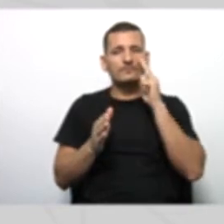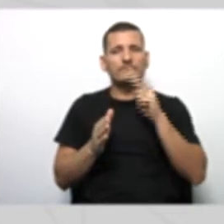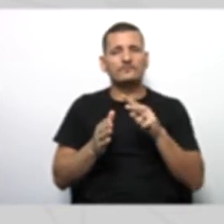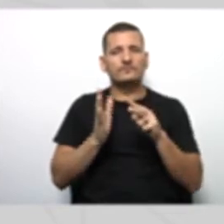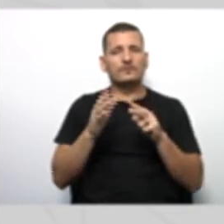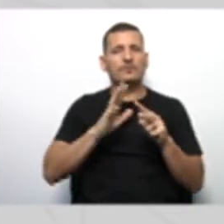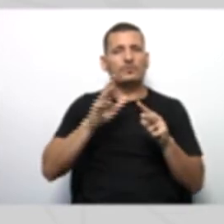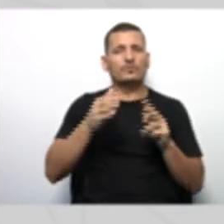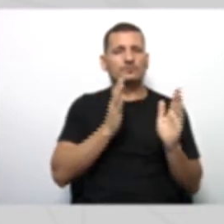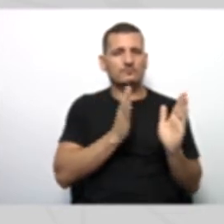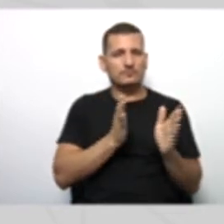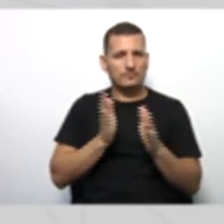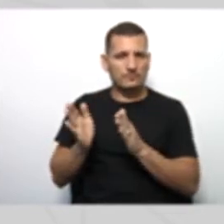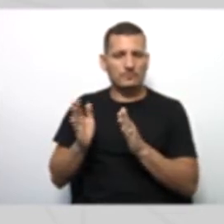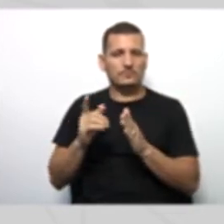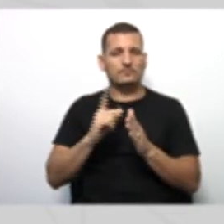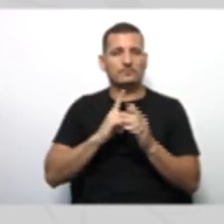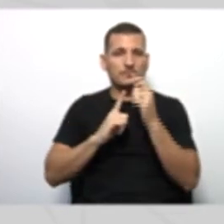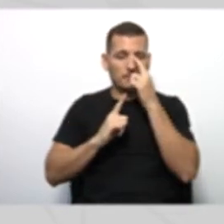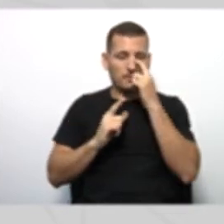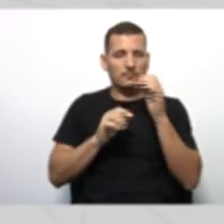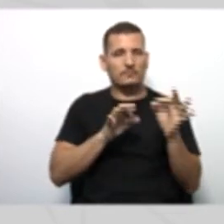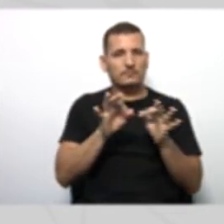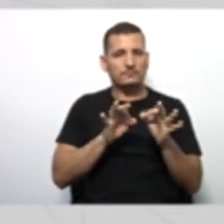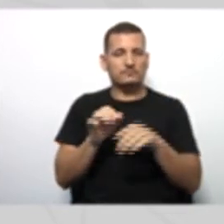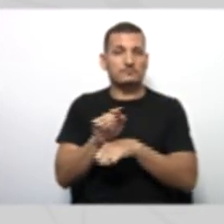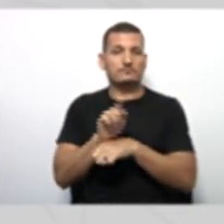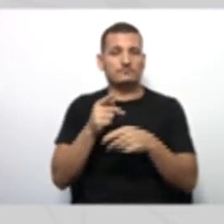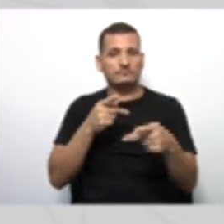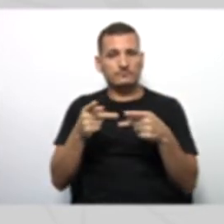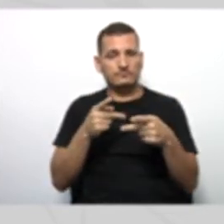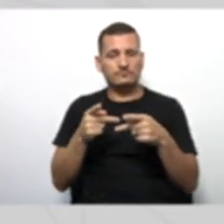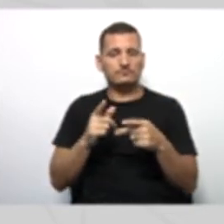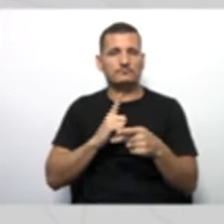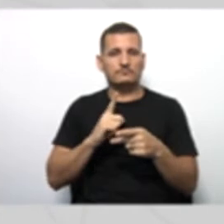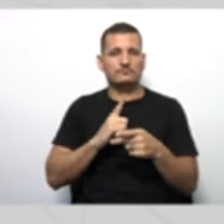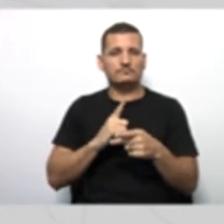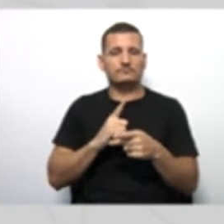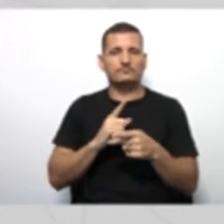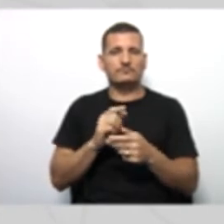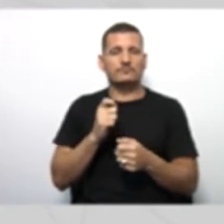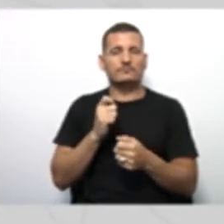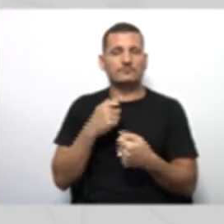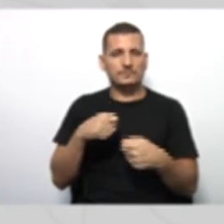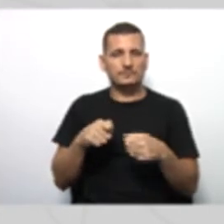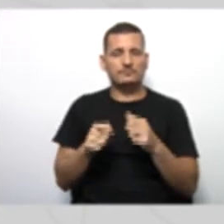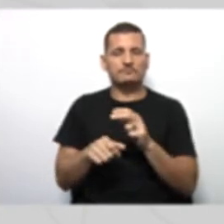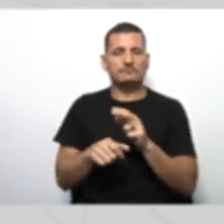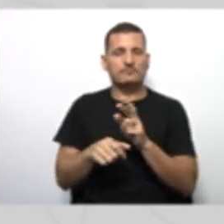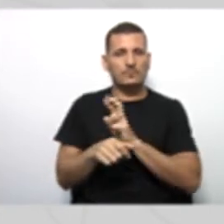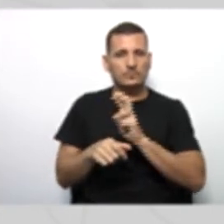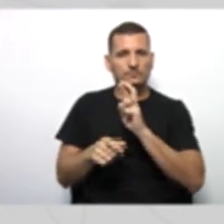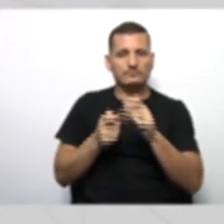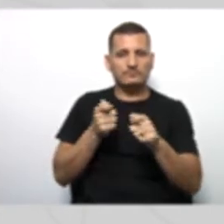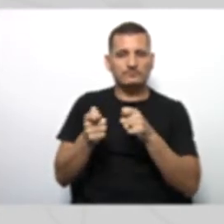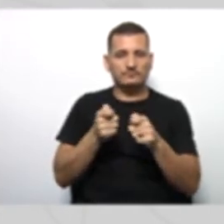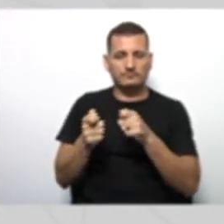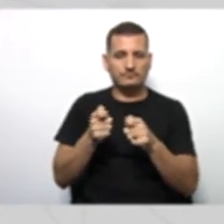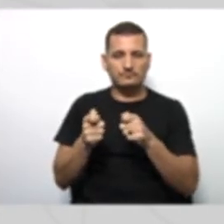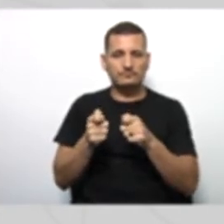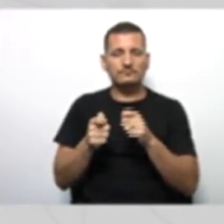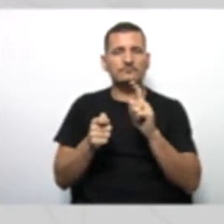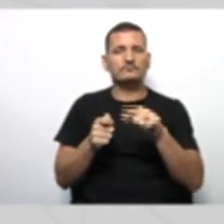transferir, passar o problema para quem tem mais experiência, por exemplo. Tá? Então, assim, eu estou lá com um risco, não sei o que fazer, posso